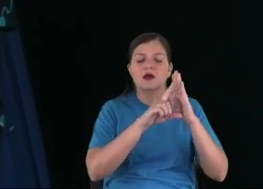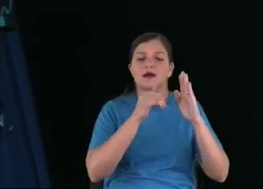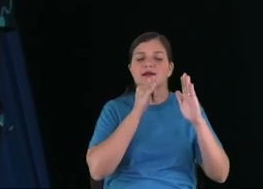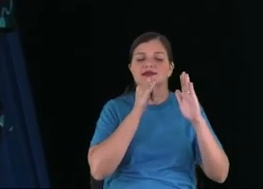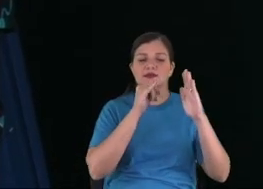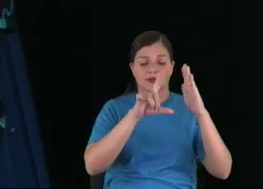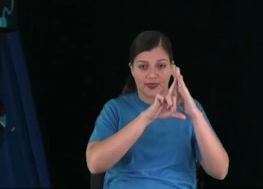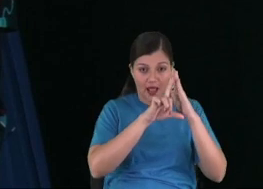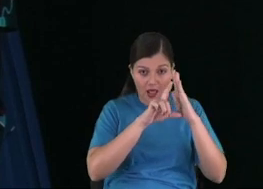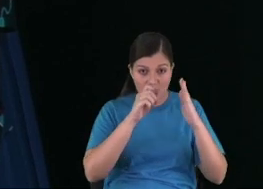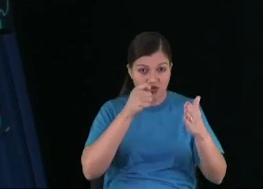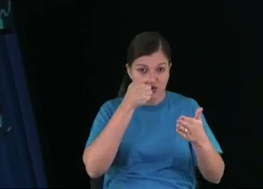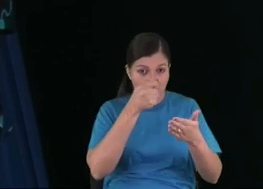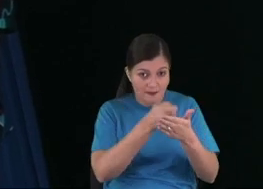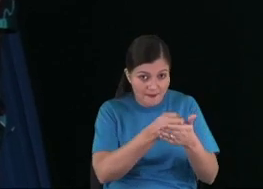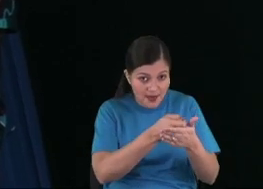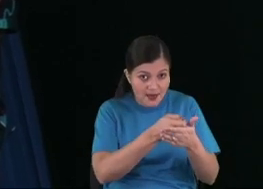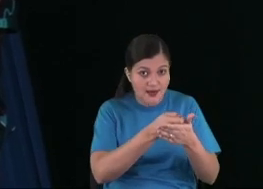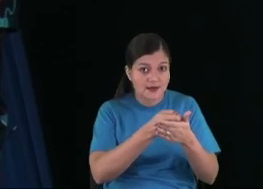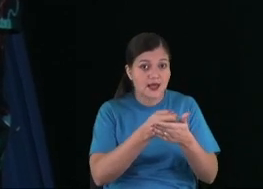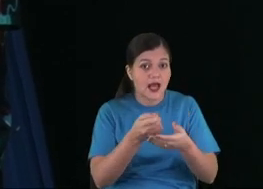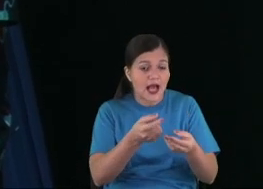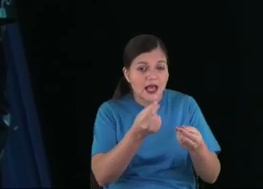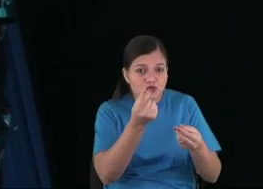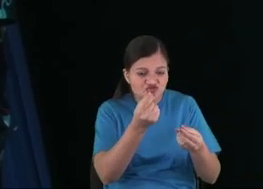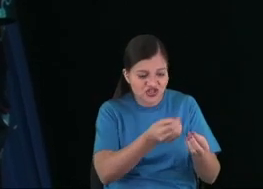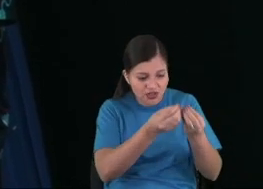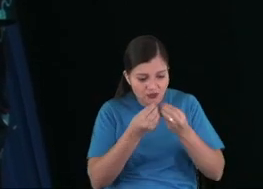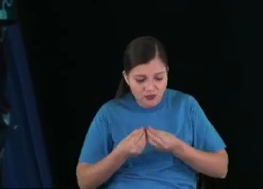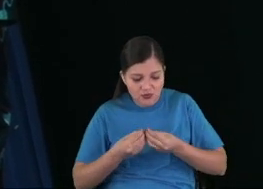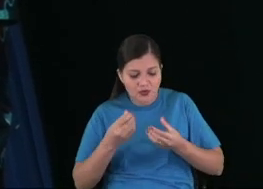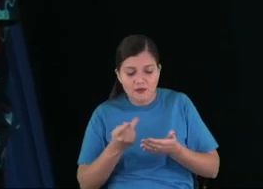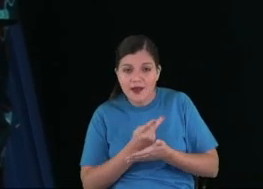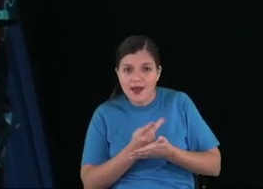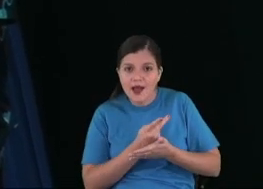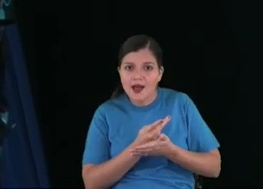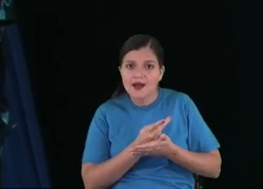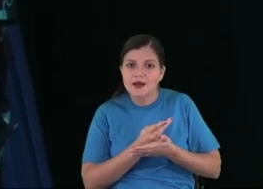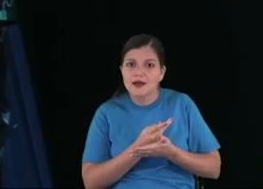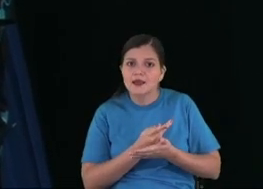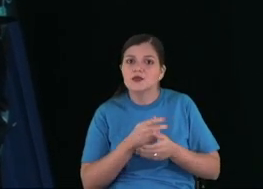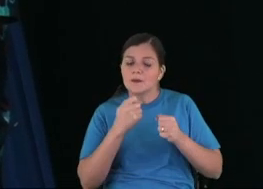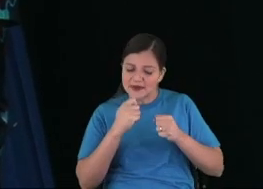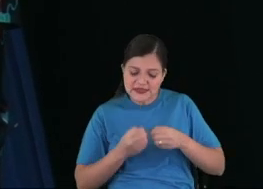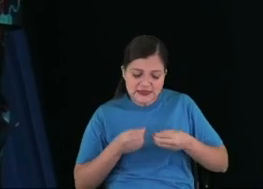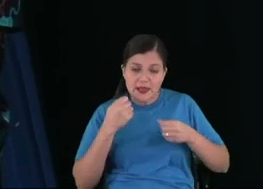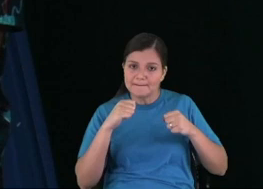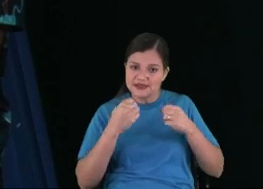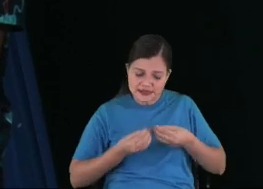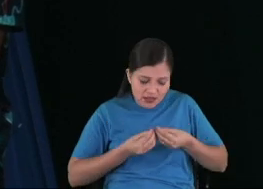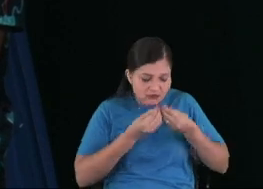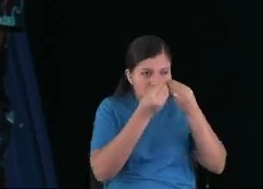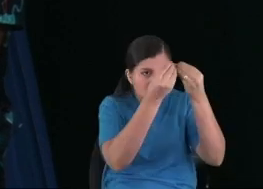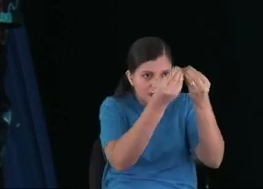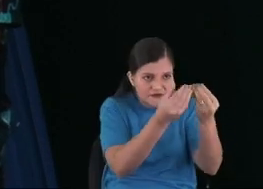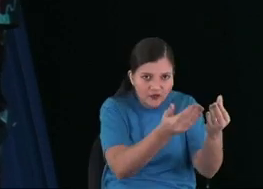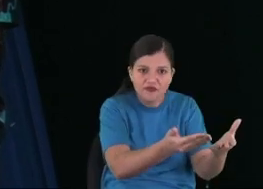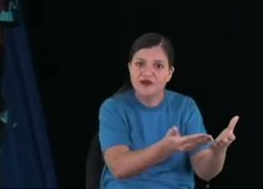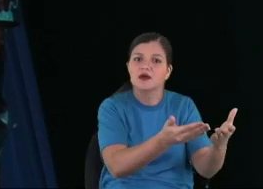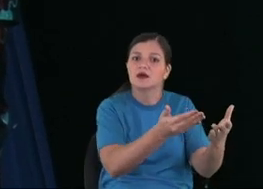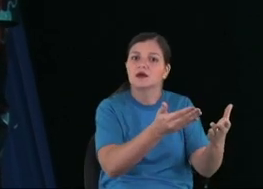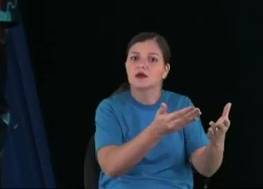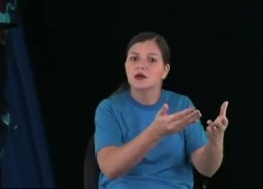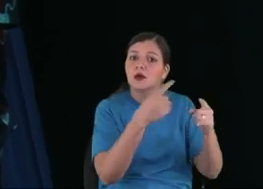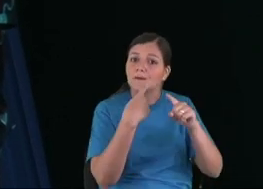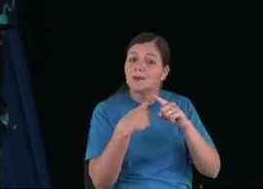Ensine o seu filho a ser honesto. Quando alguém der troco errado, de não se achar esperto e ficar com o troco, isso é